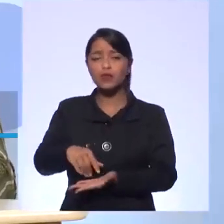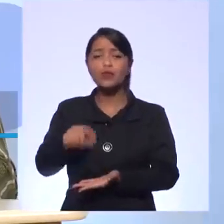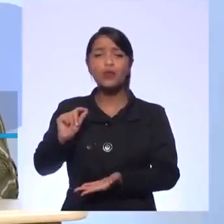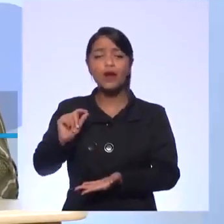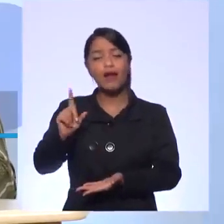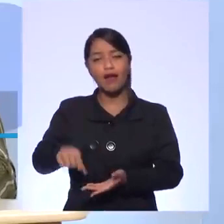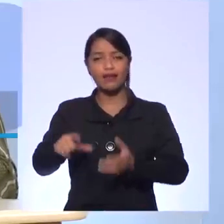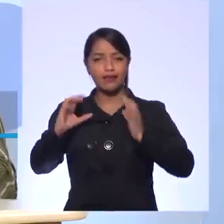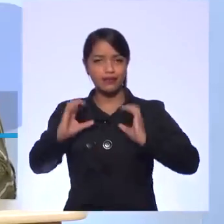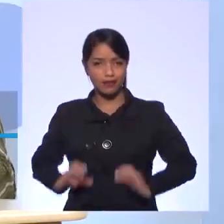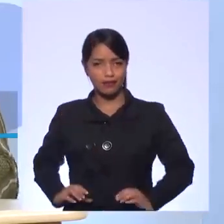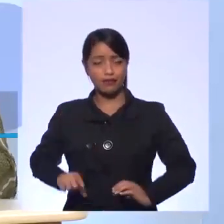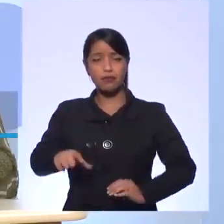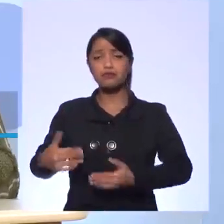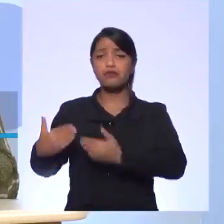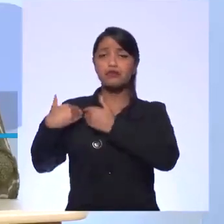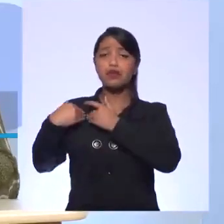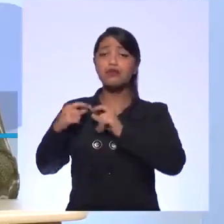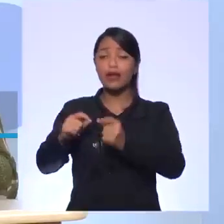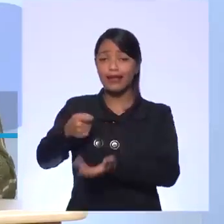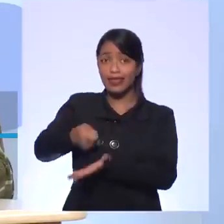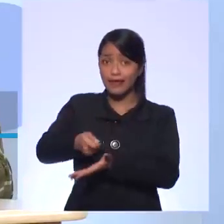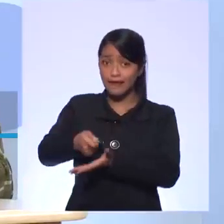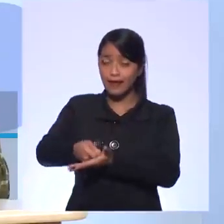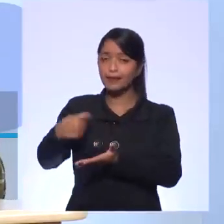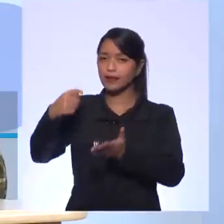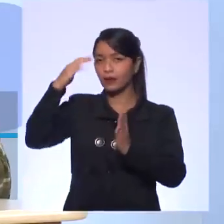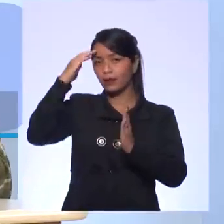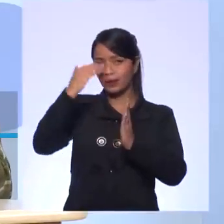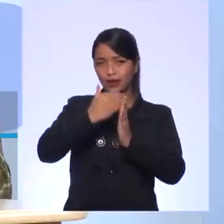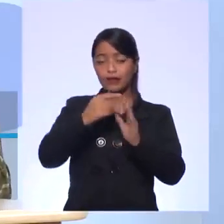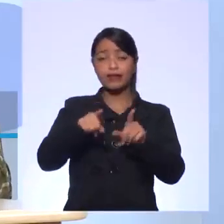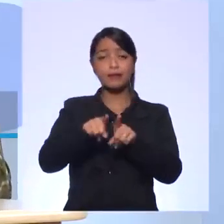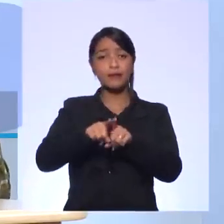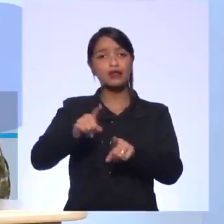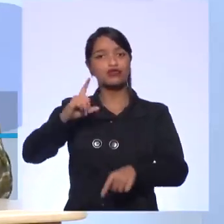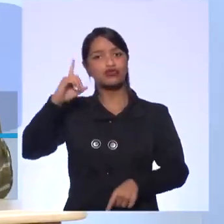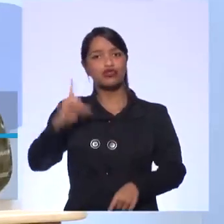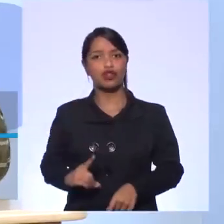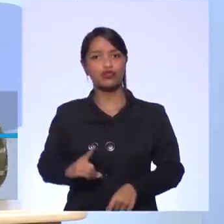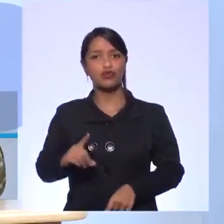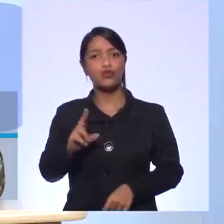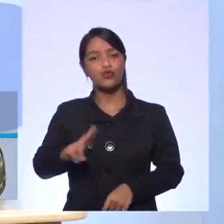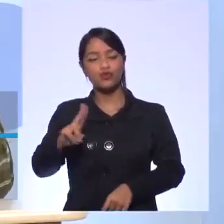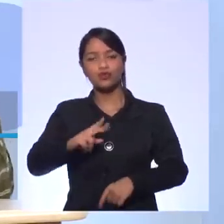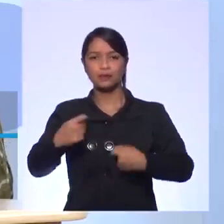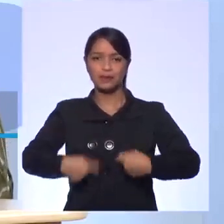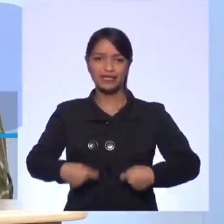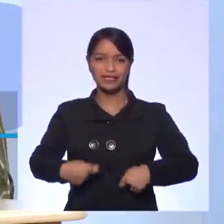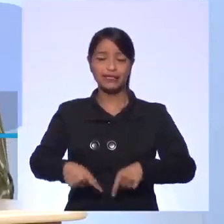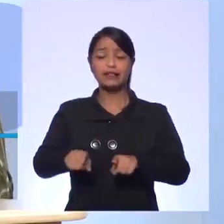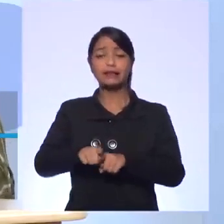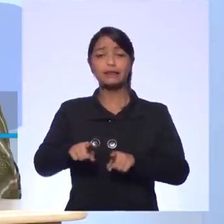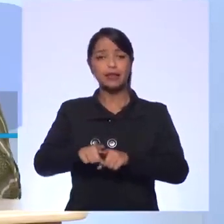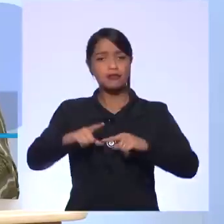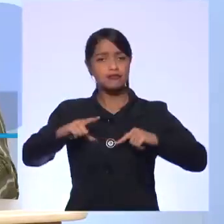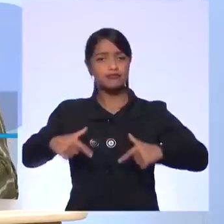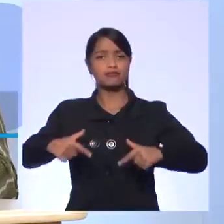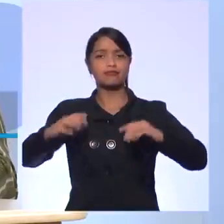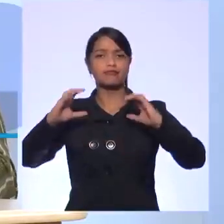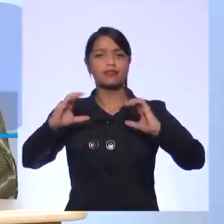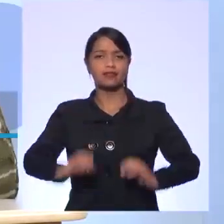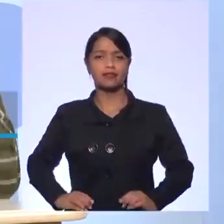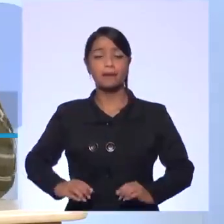deveres e usar os seus direitos, exercer a cidadania, que é se manter firme e não quebrar